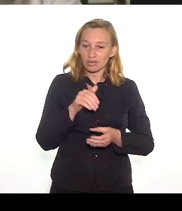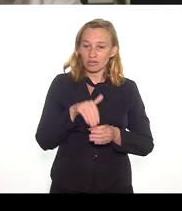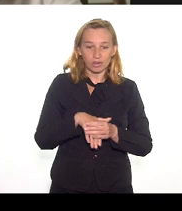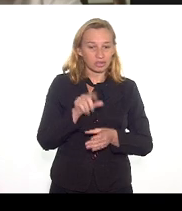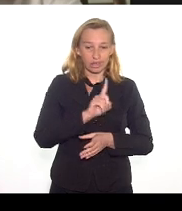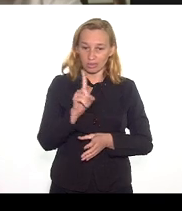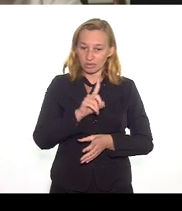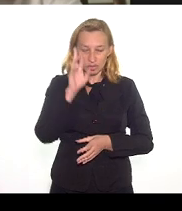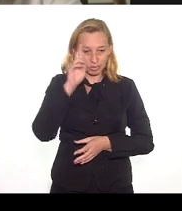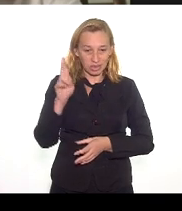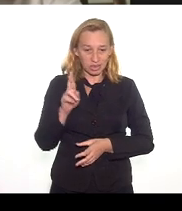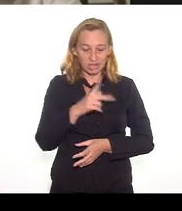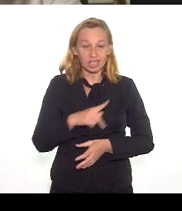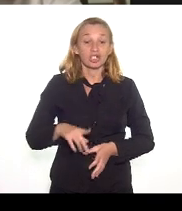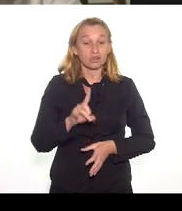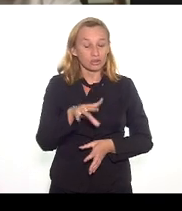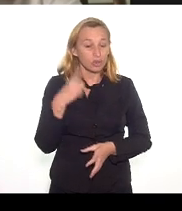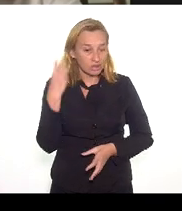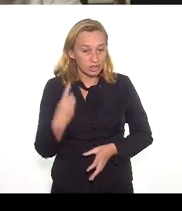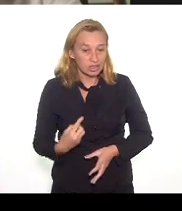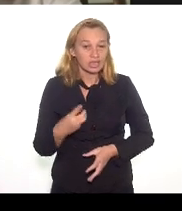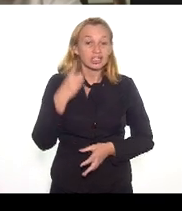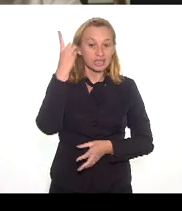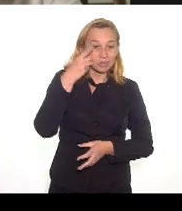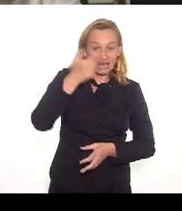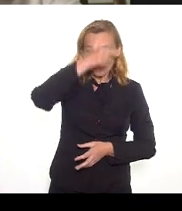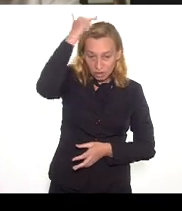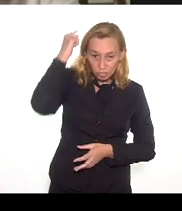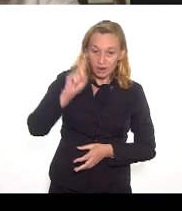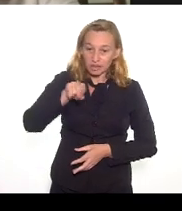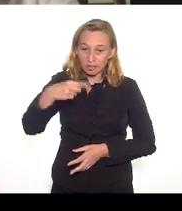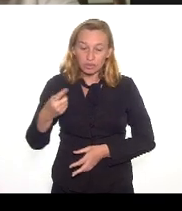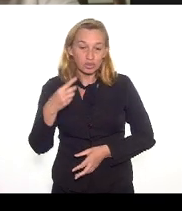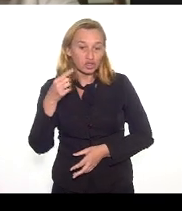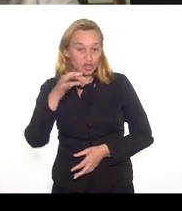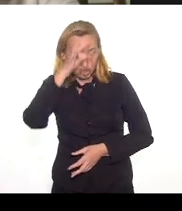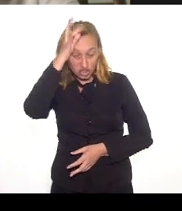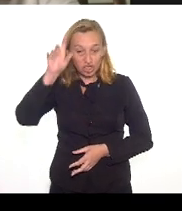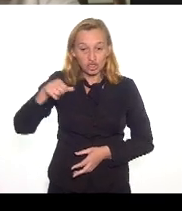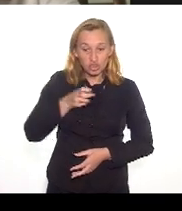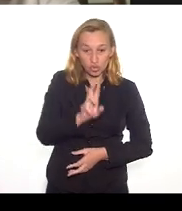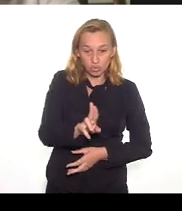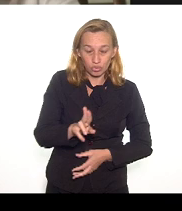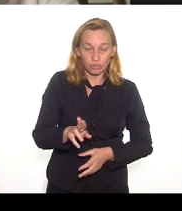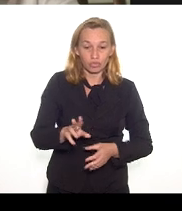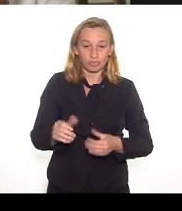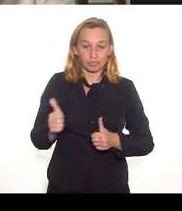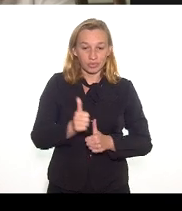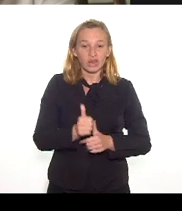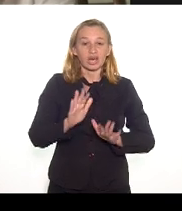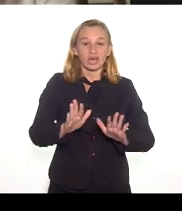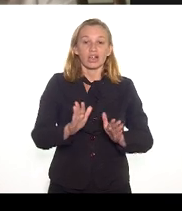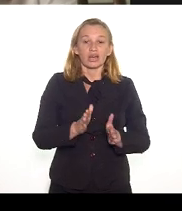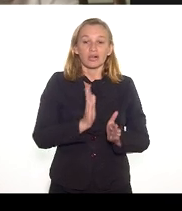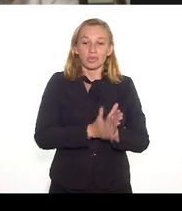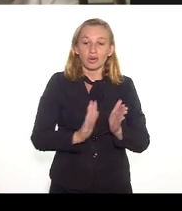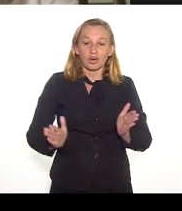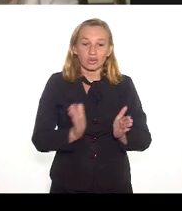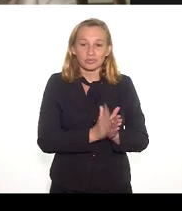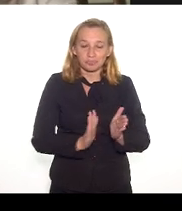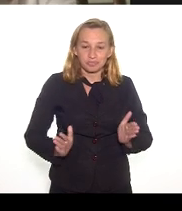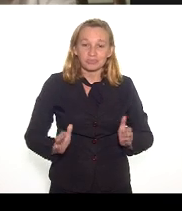presidente. Ah, então é Dani. Então, o deputado Luiz Paulo, depois vou repassar para a tia Ju. Presidente, pela ordem. É só para